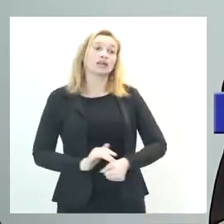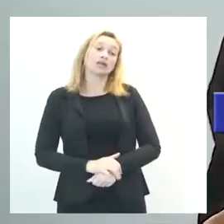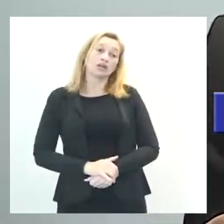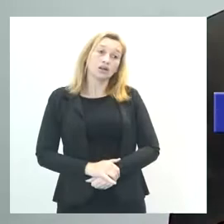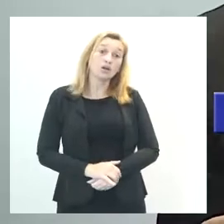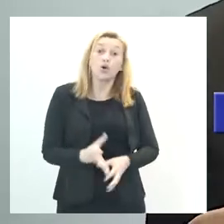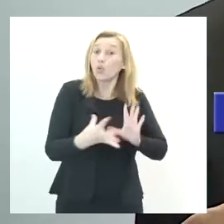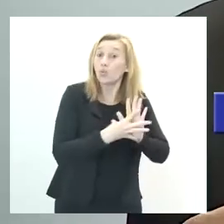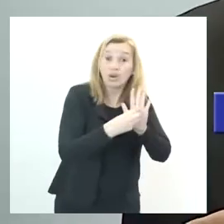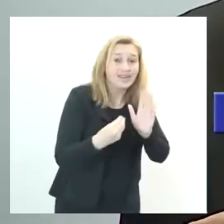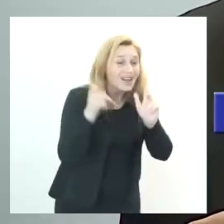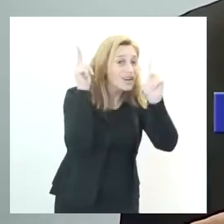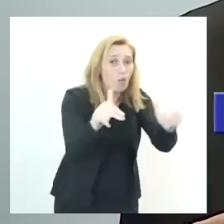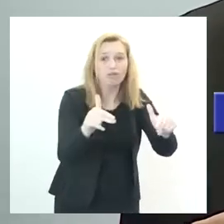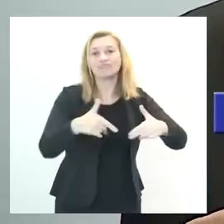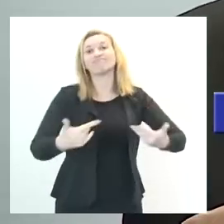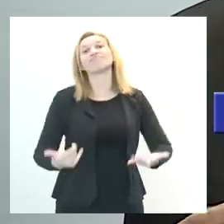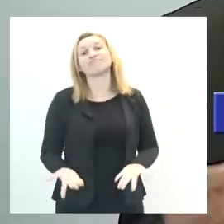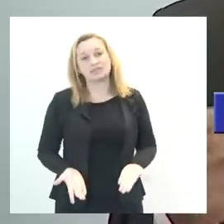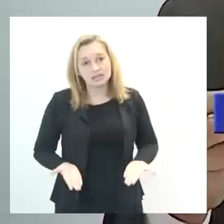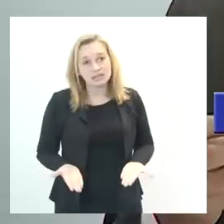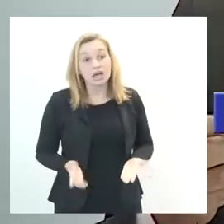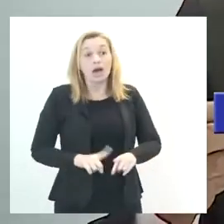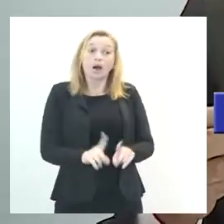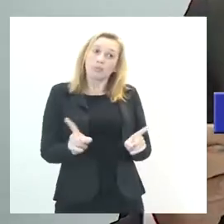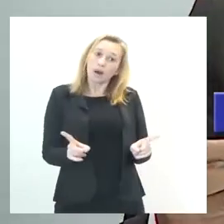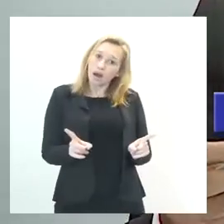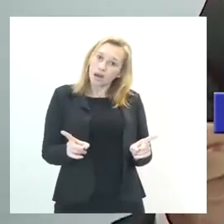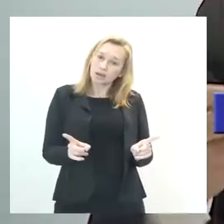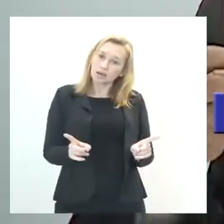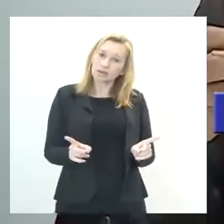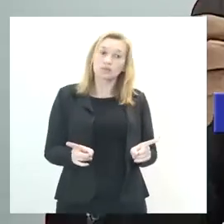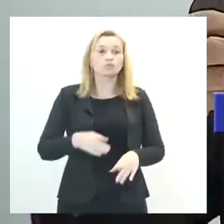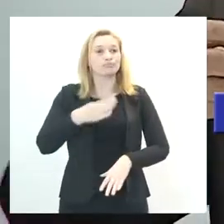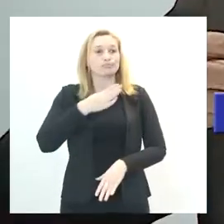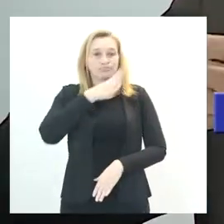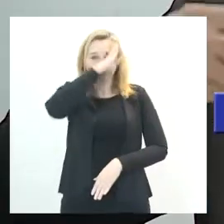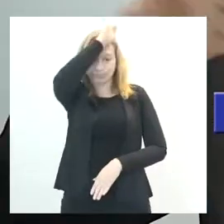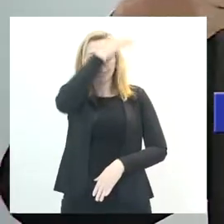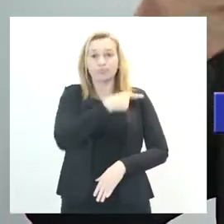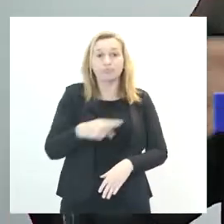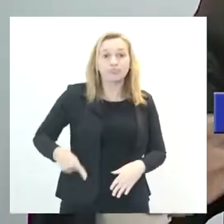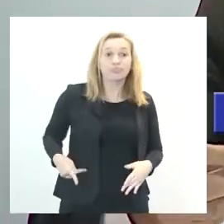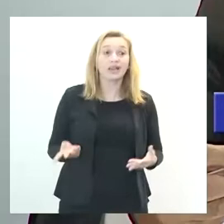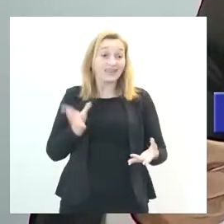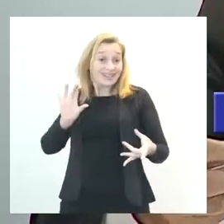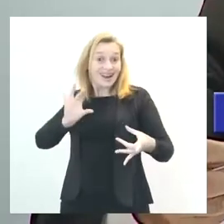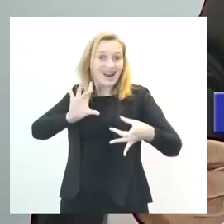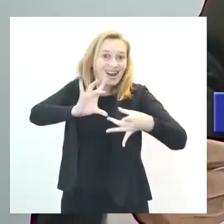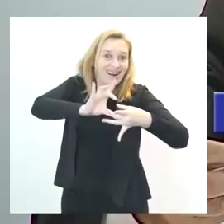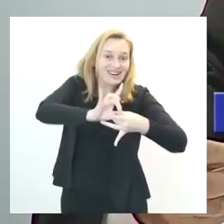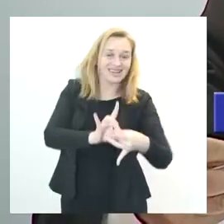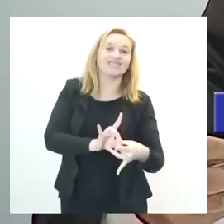e o modelo é o mesmo mas o presidente Jair bolsonaro ainda agrega